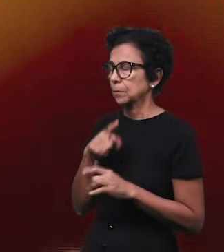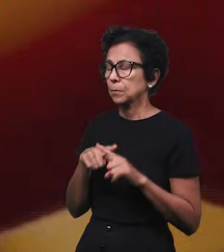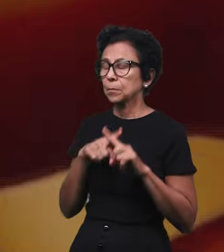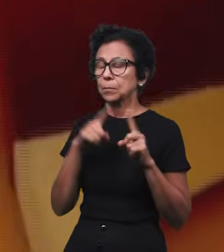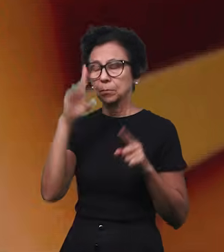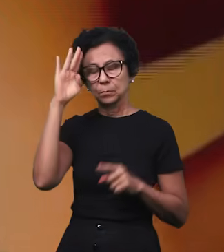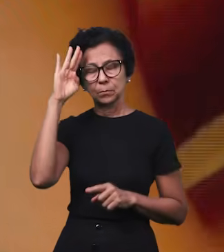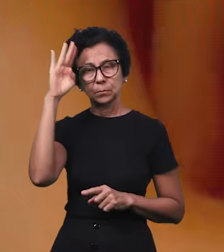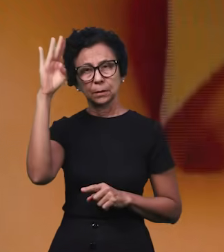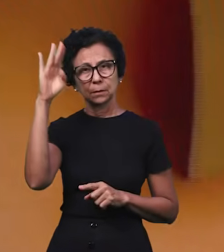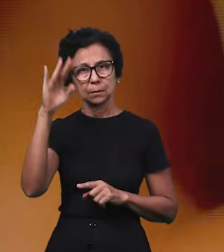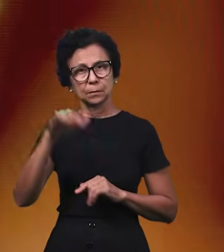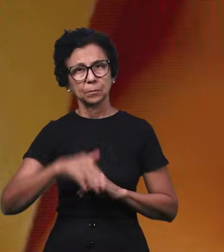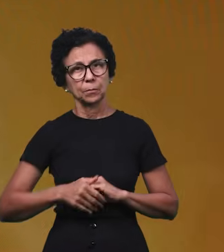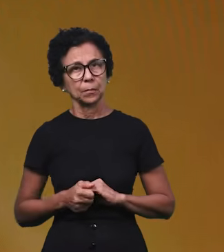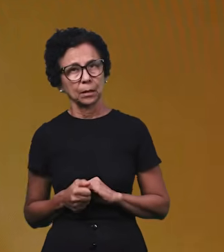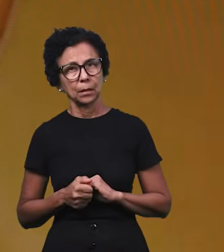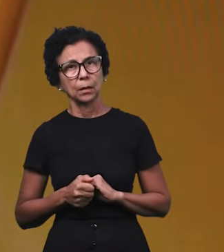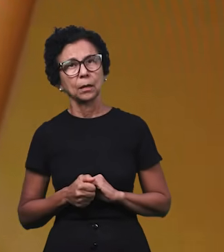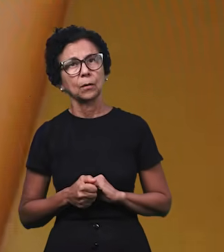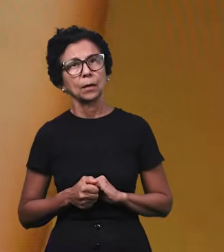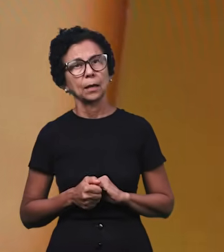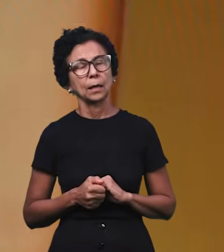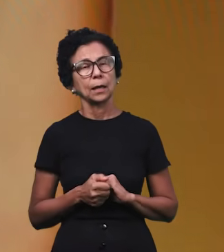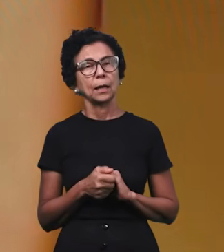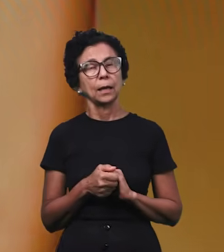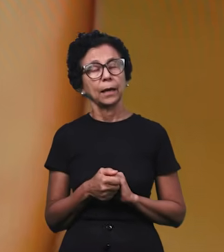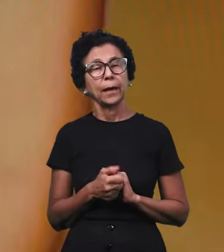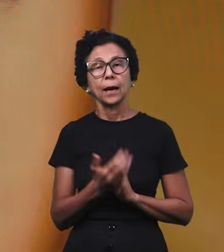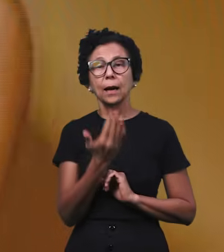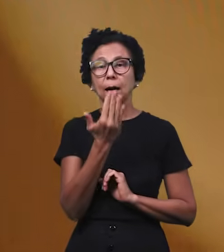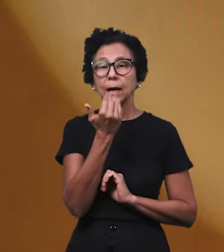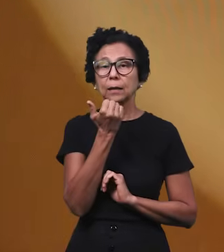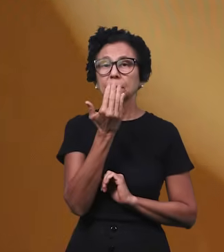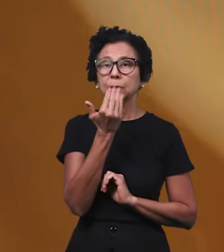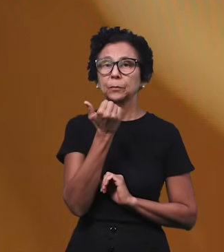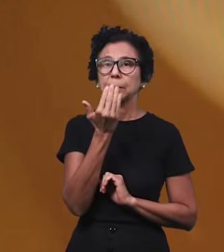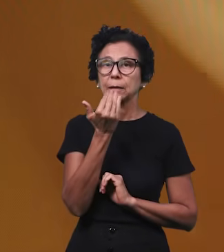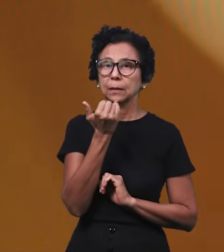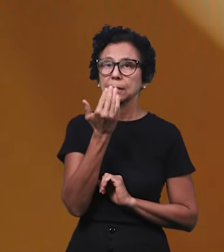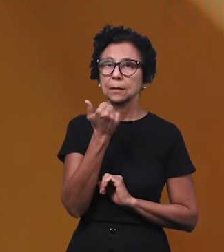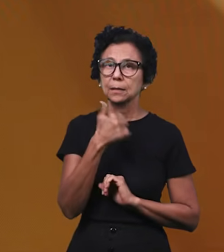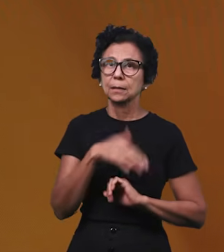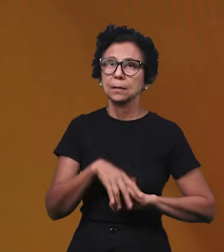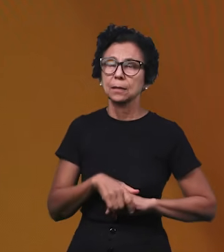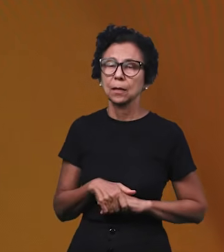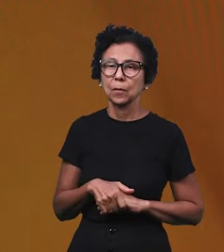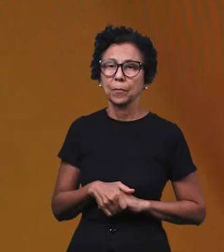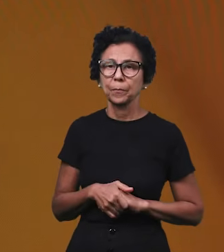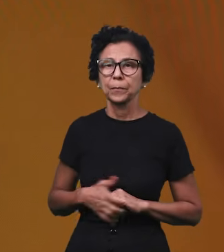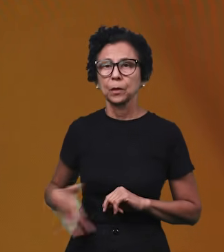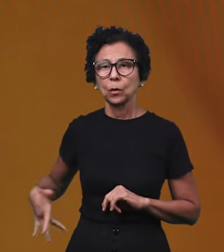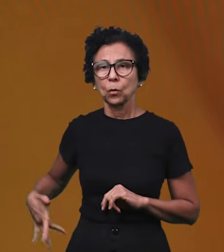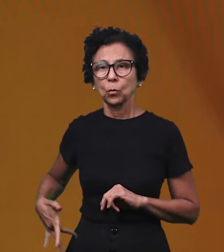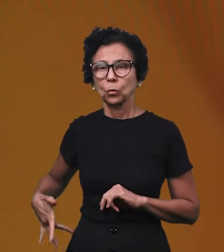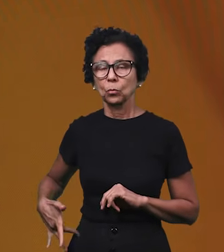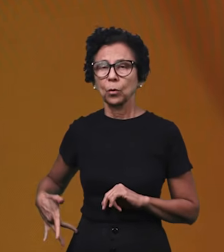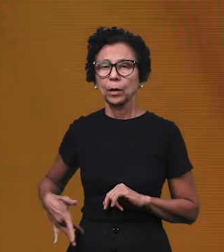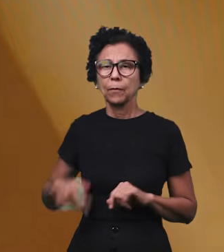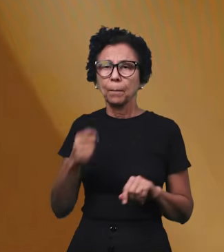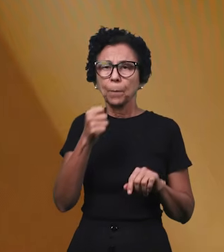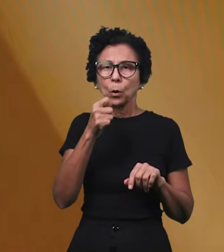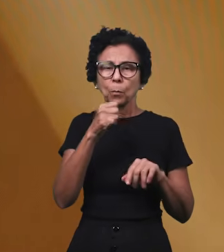mais importante para a redução de progressão é a dieta, quando o ritmo de filtração baixa mais que